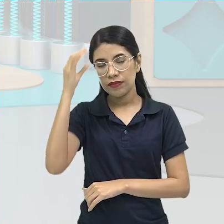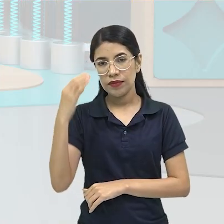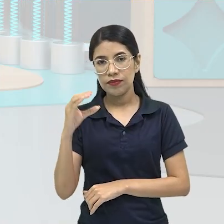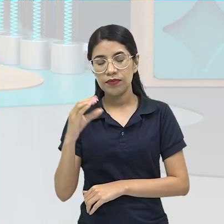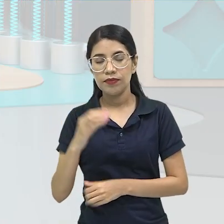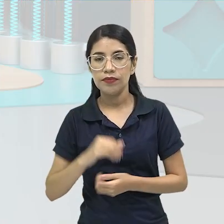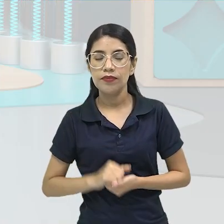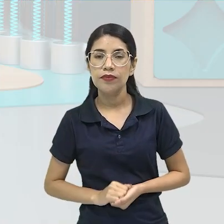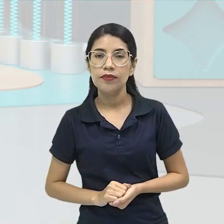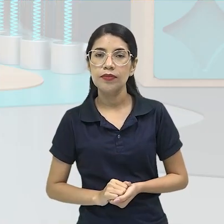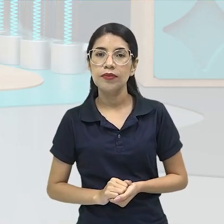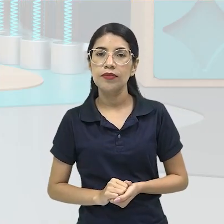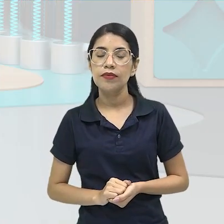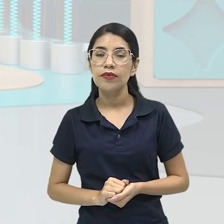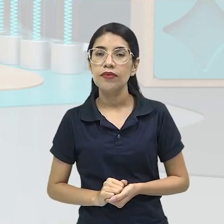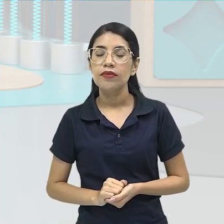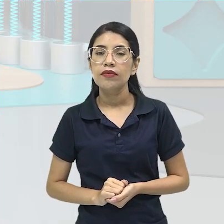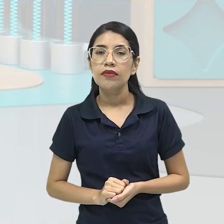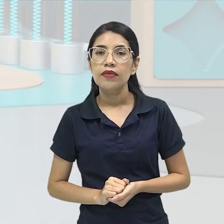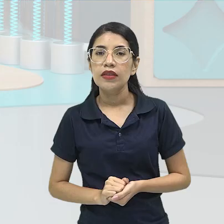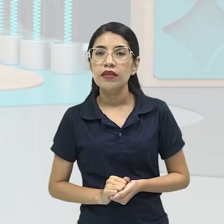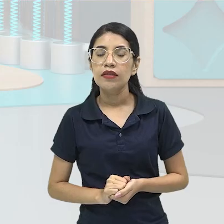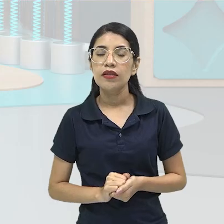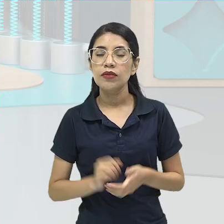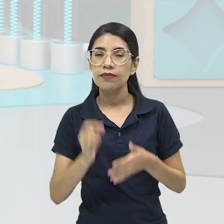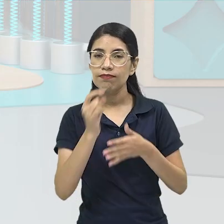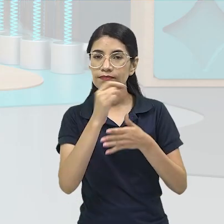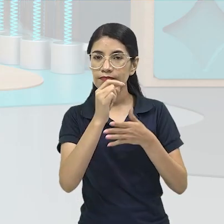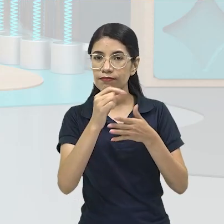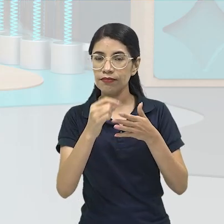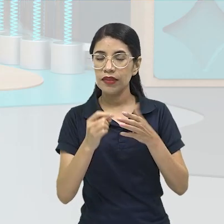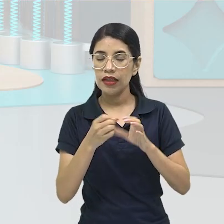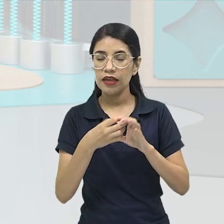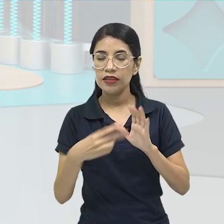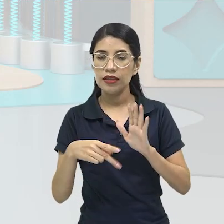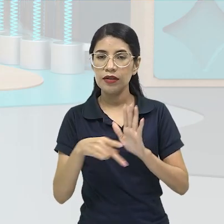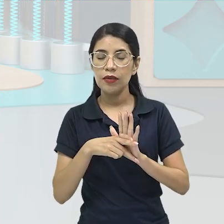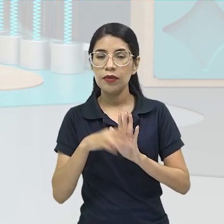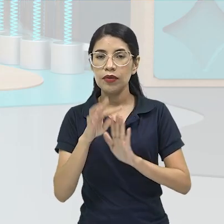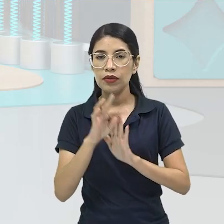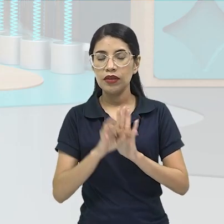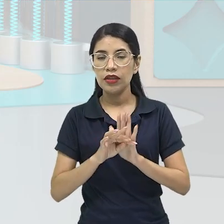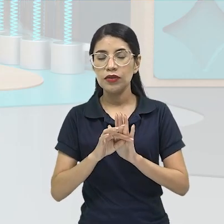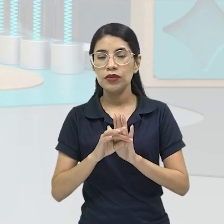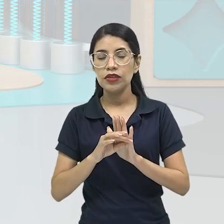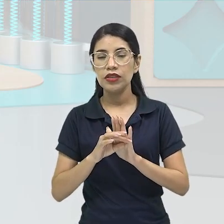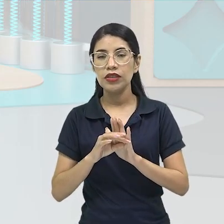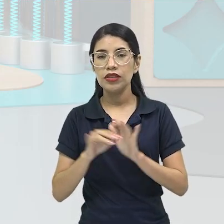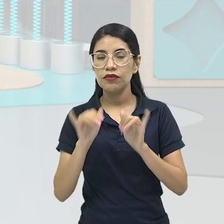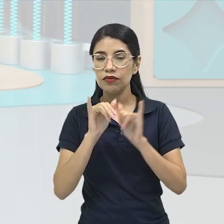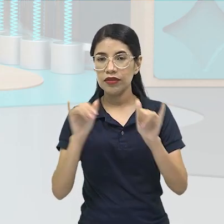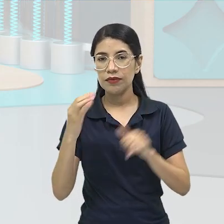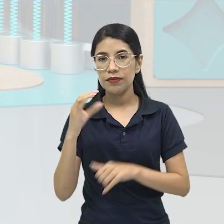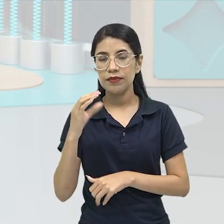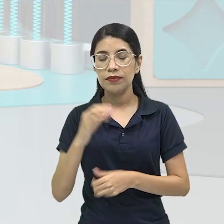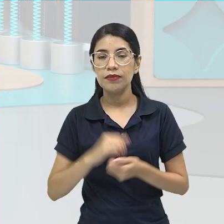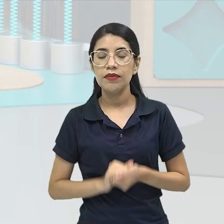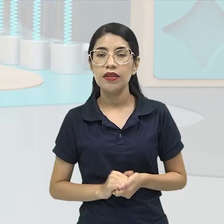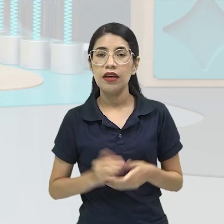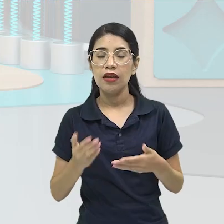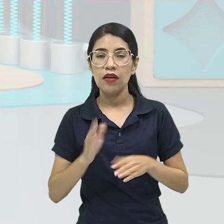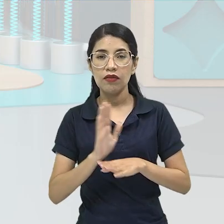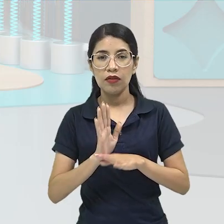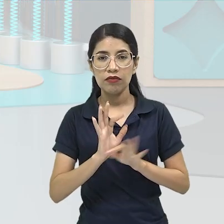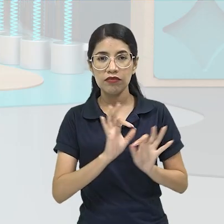conhecimento. Certo, gente? Então, essas são as características do texto de divulgação científica. Agora, eu quero que